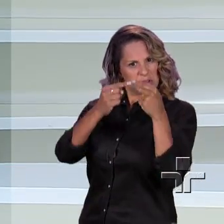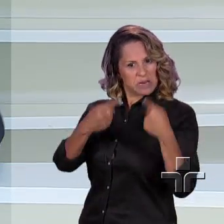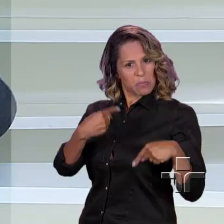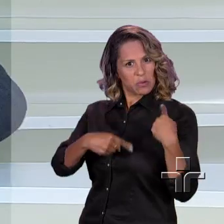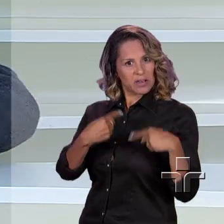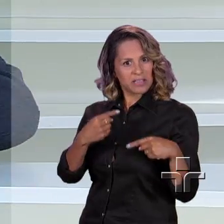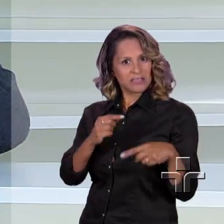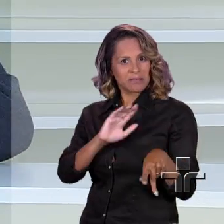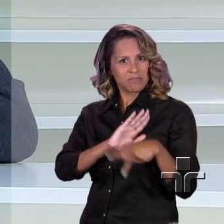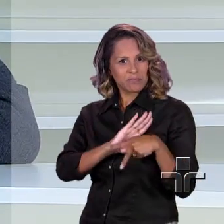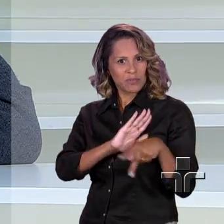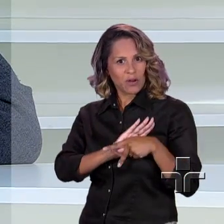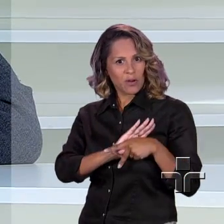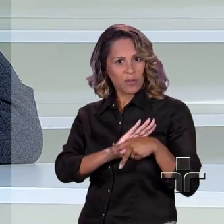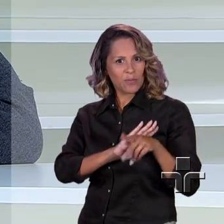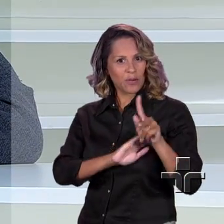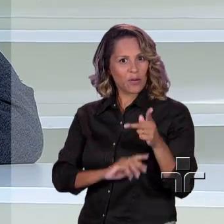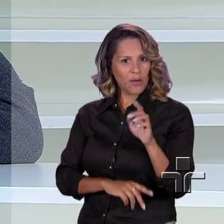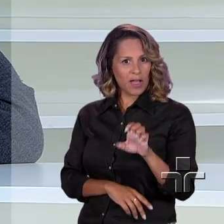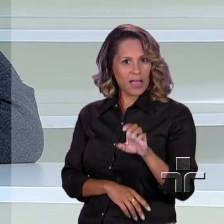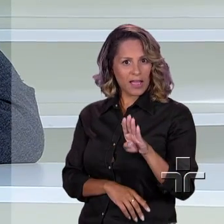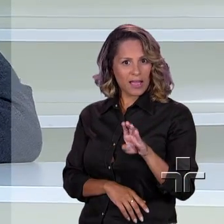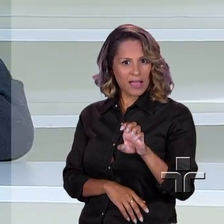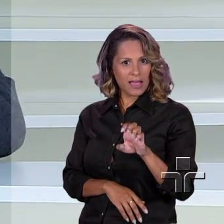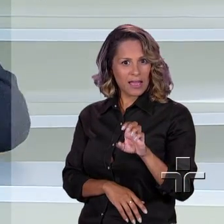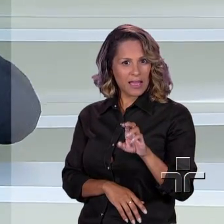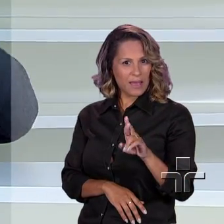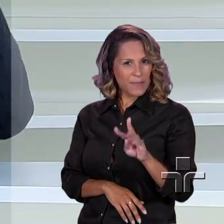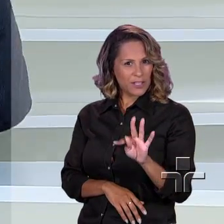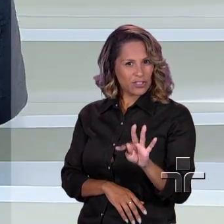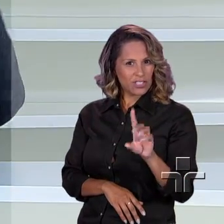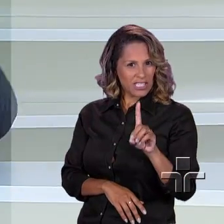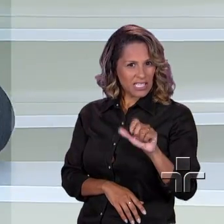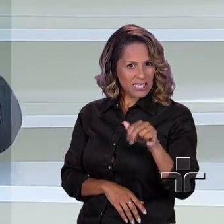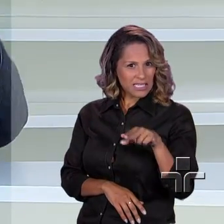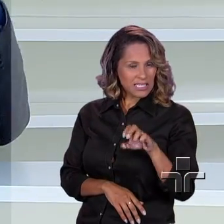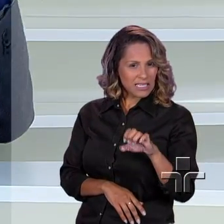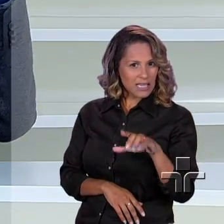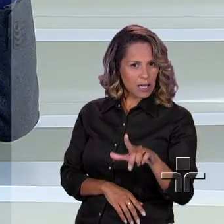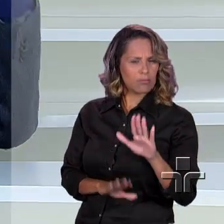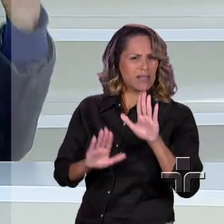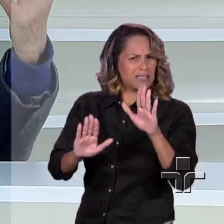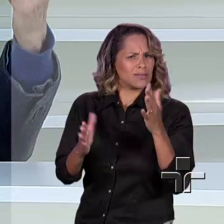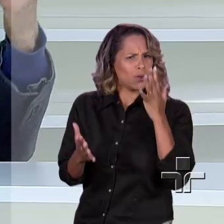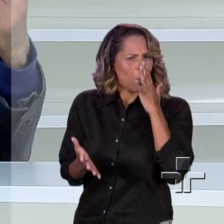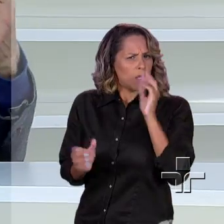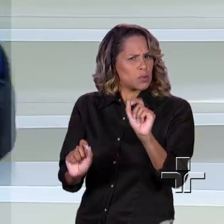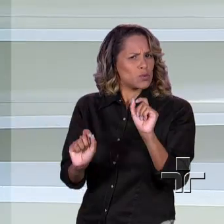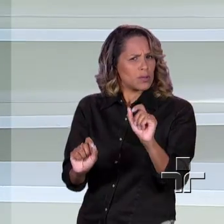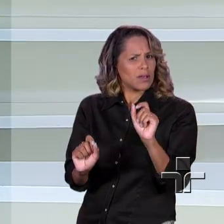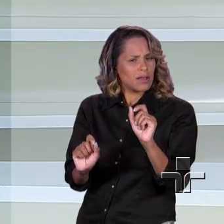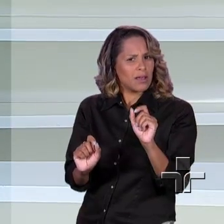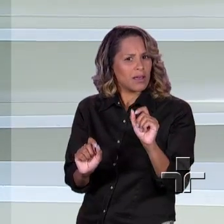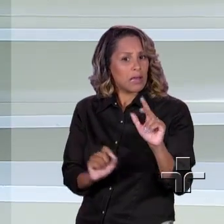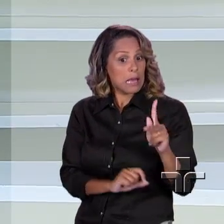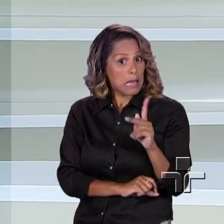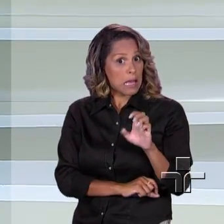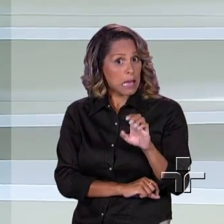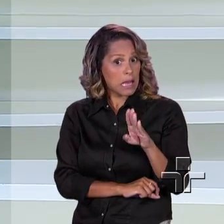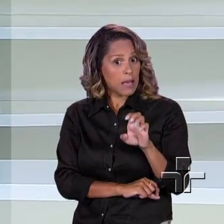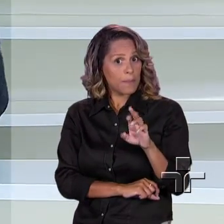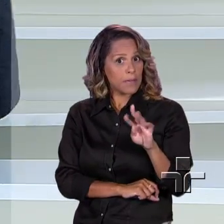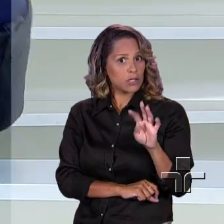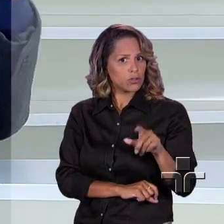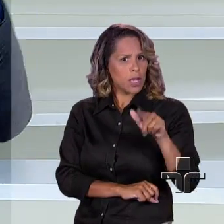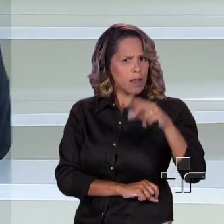seguinte: o Herbert Daniel era intelectual. Ele raciocinava através de conceitos e categorias. E